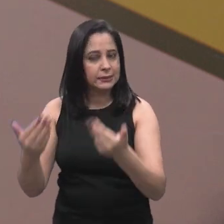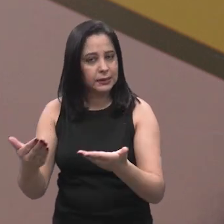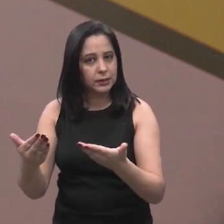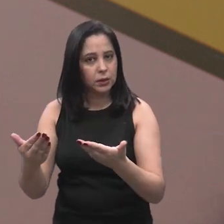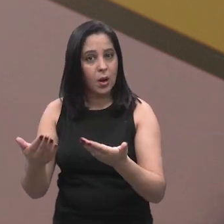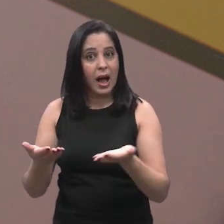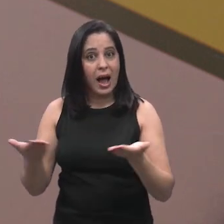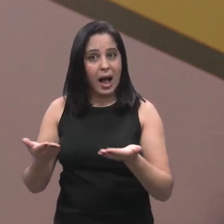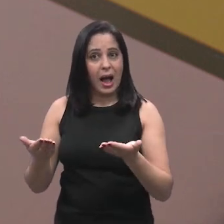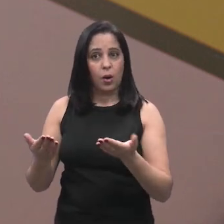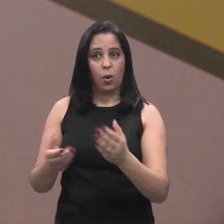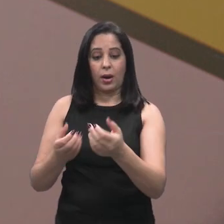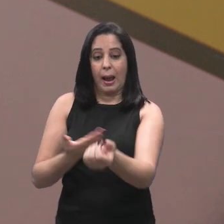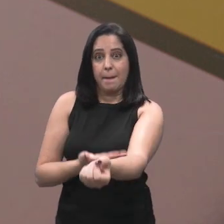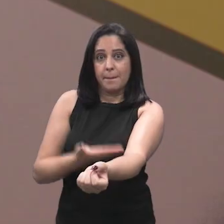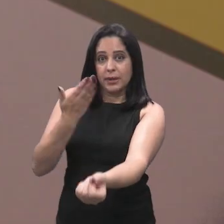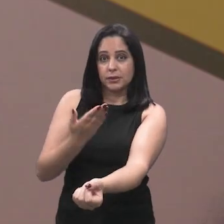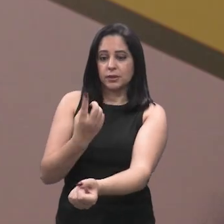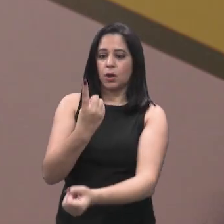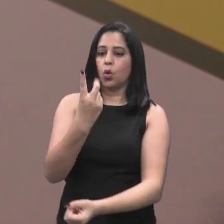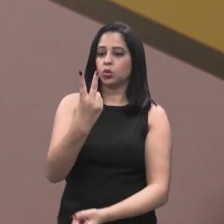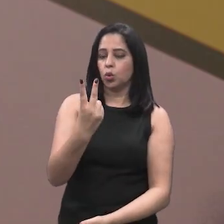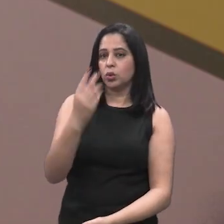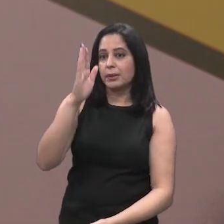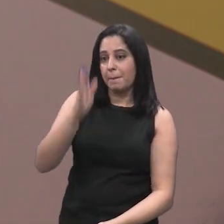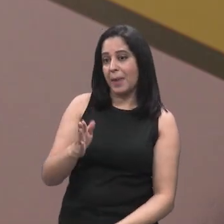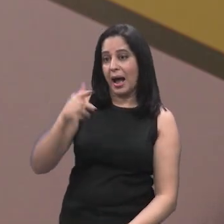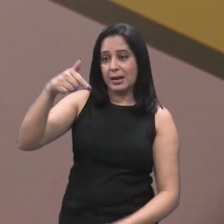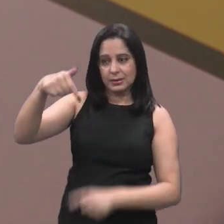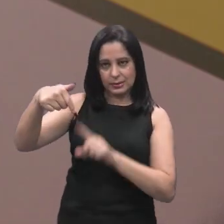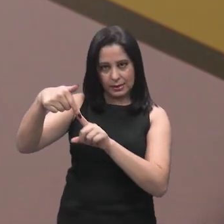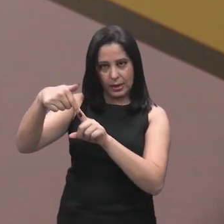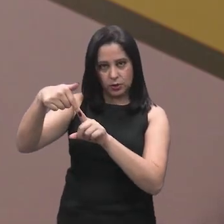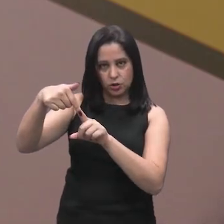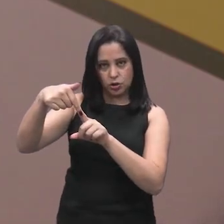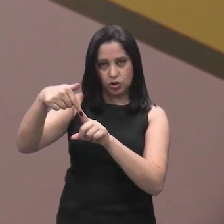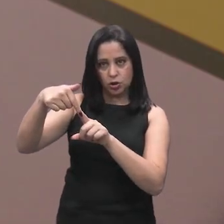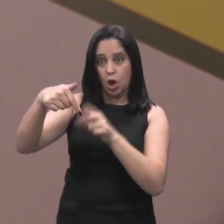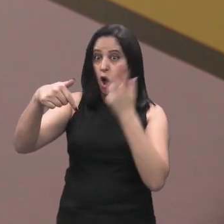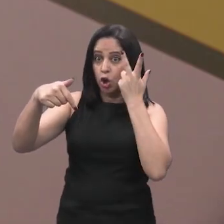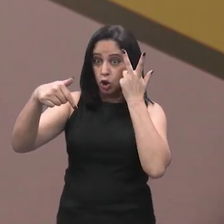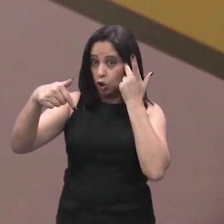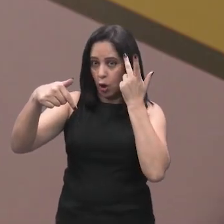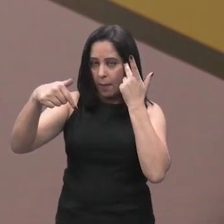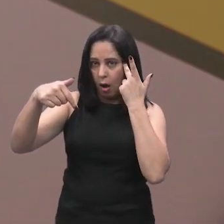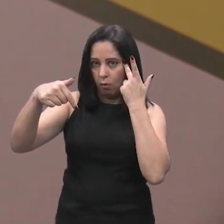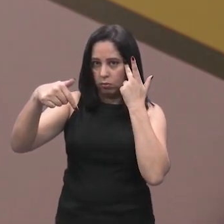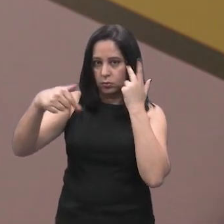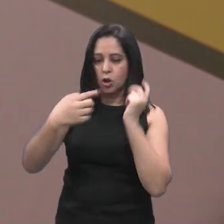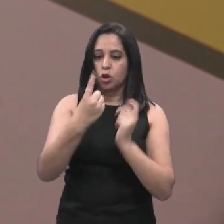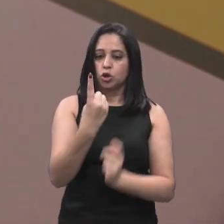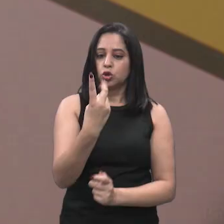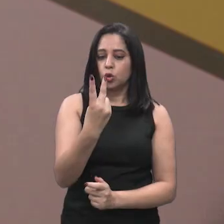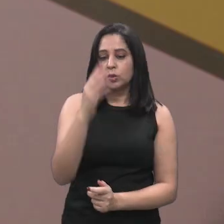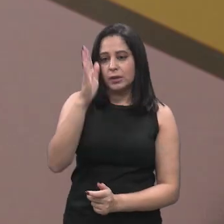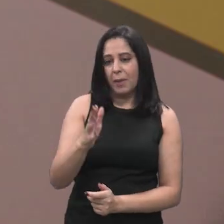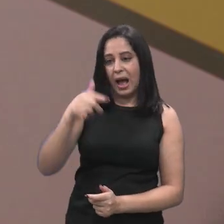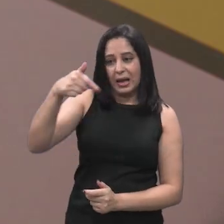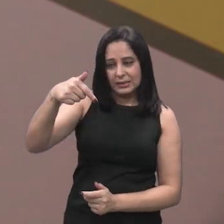até 12/7. A partir de 12/7 até 13/8,